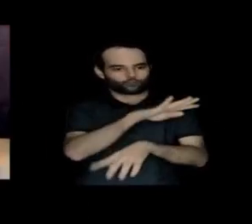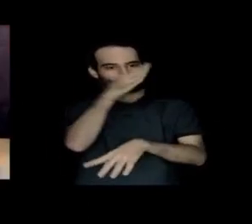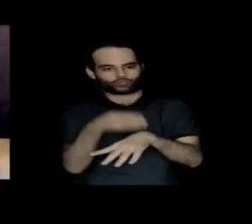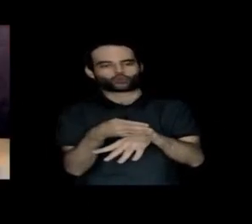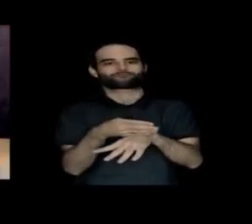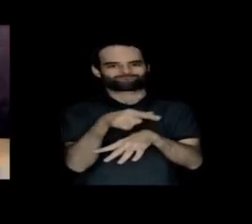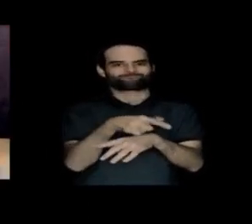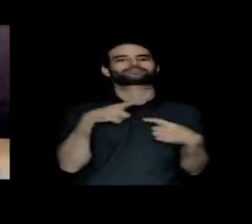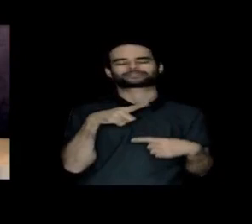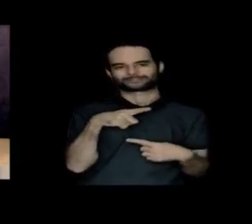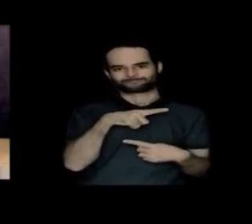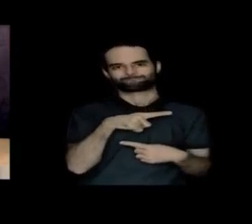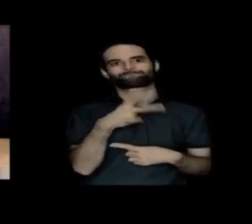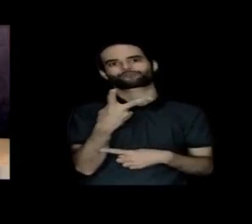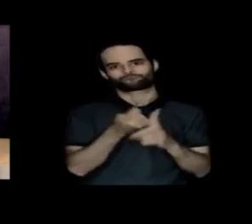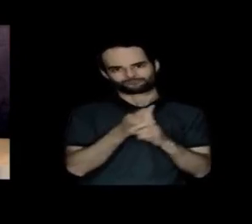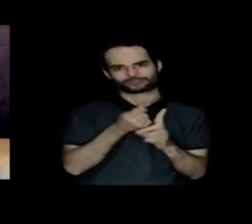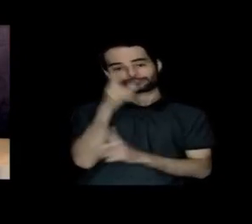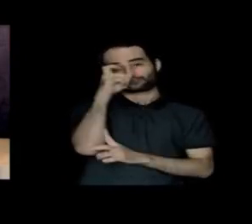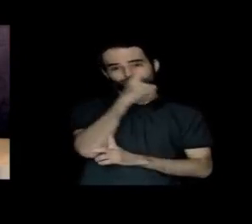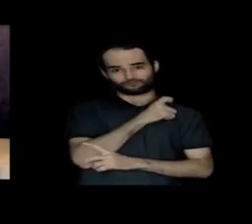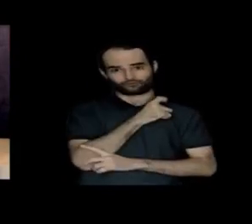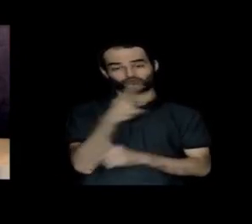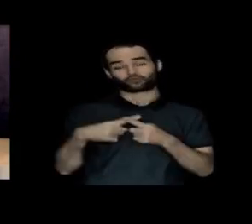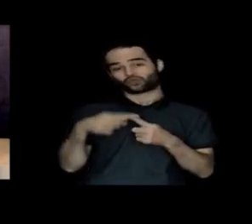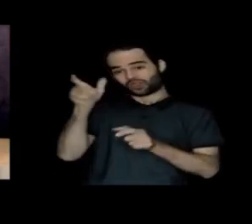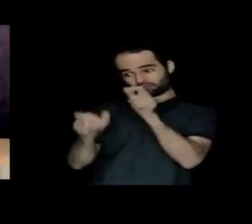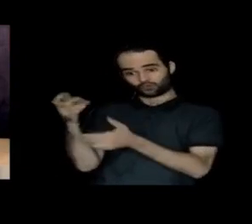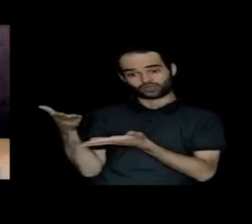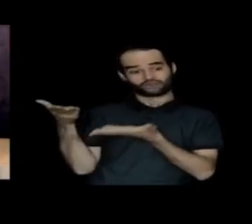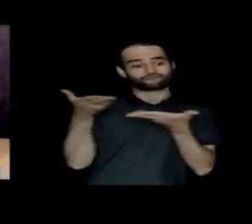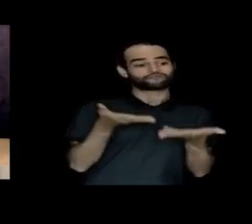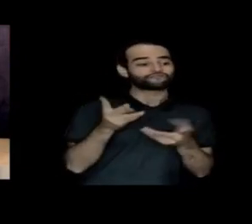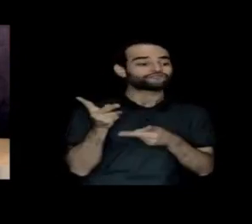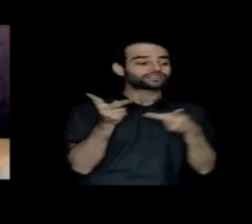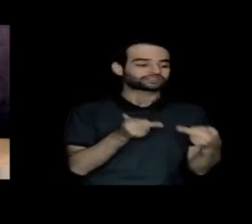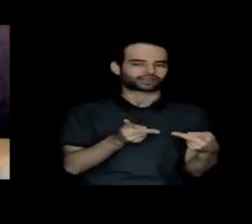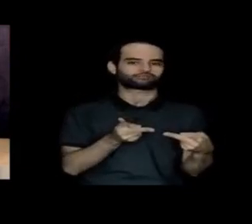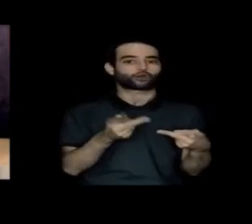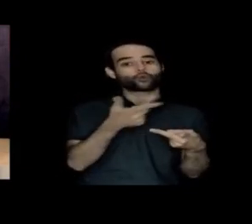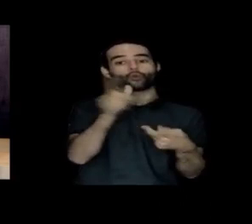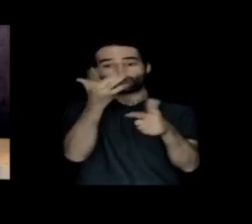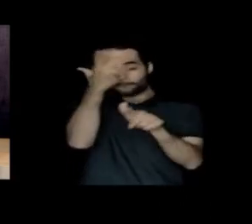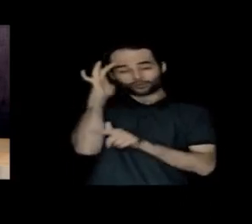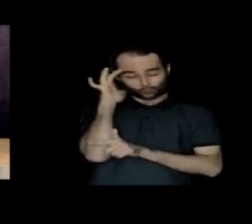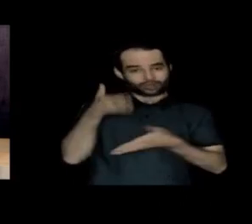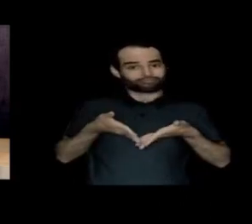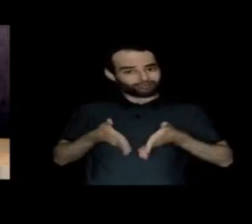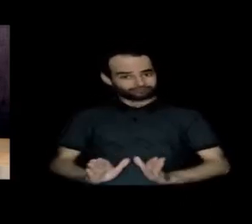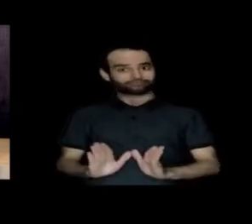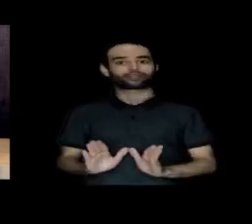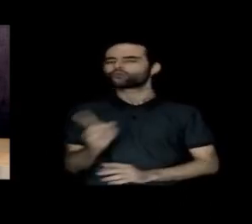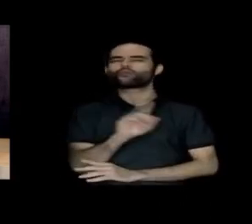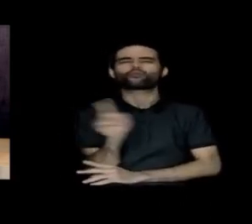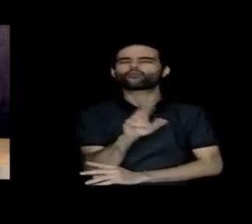hospital. Foi um período muito difícil, foi esse período da incubadora. As pessoas que iam visitar os outros que nasciam